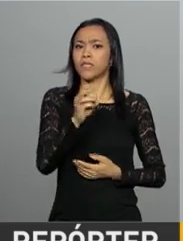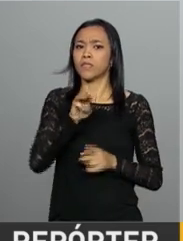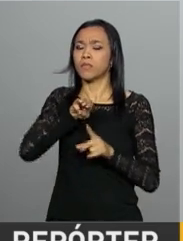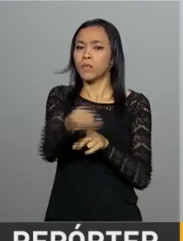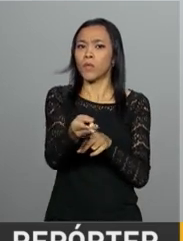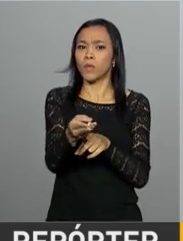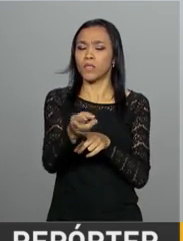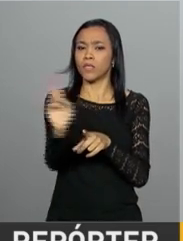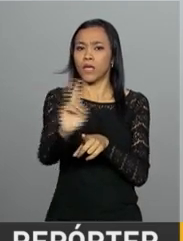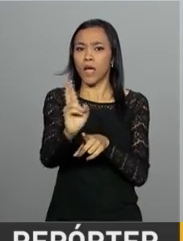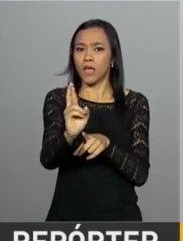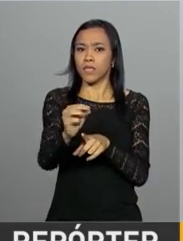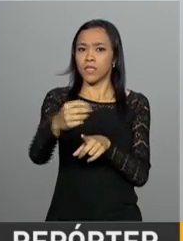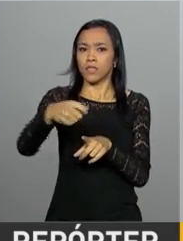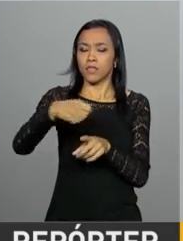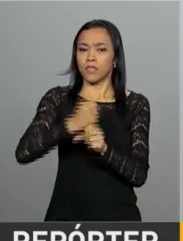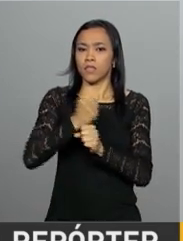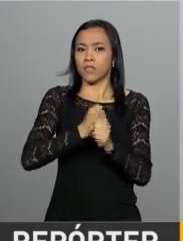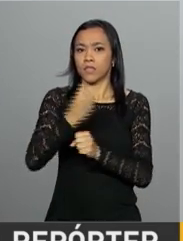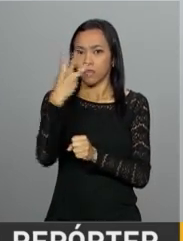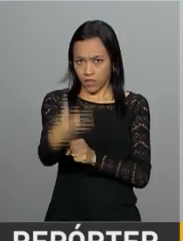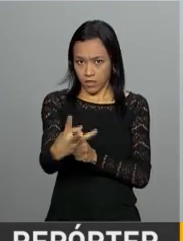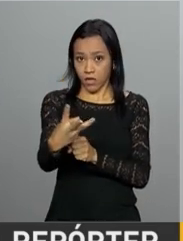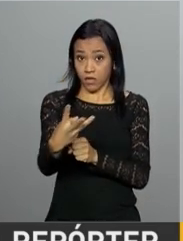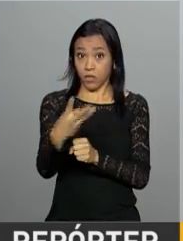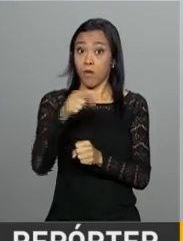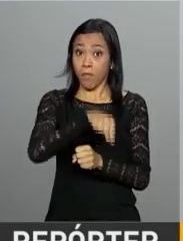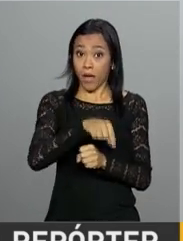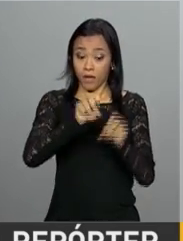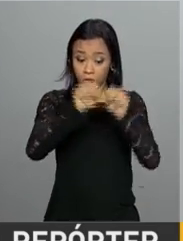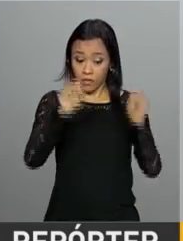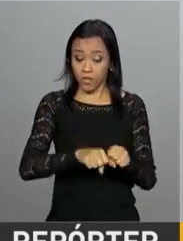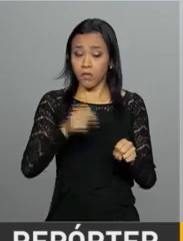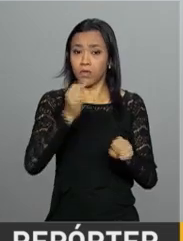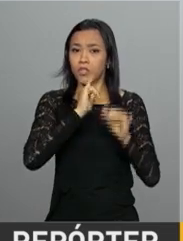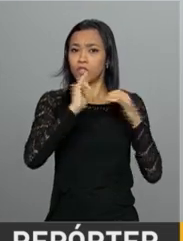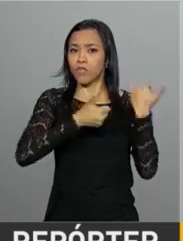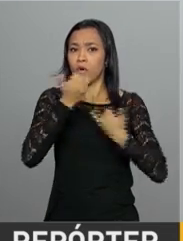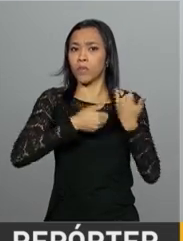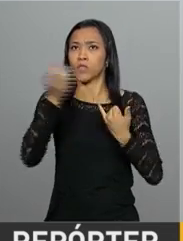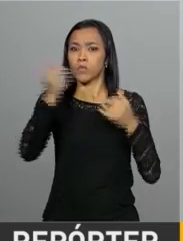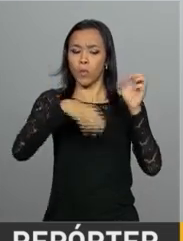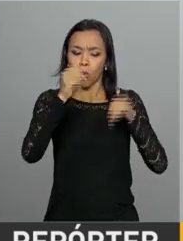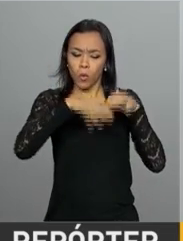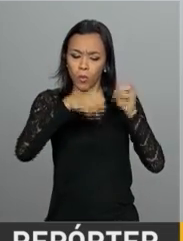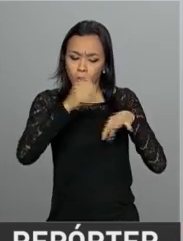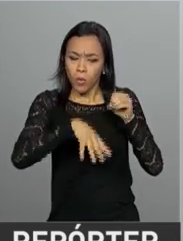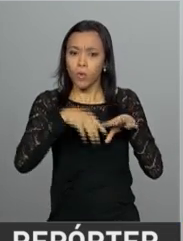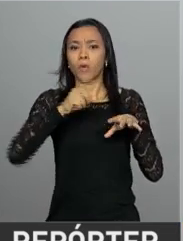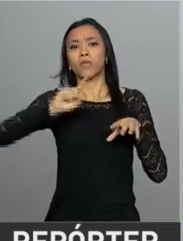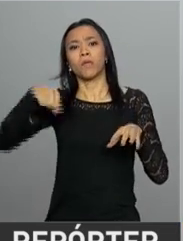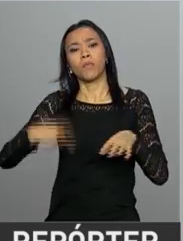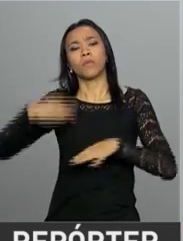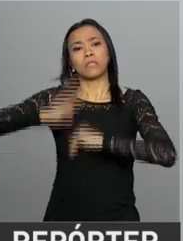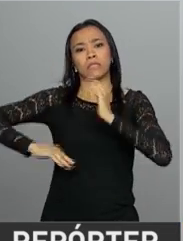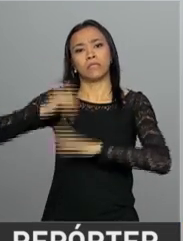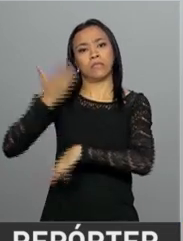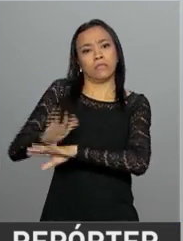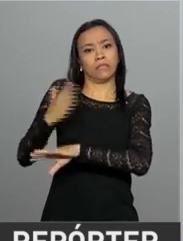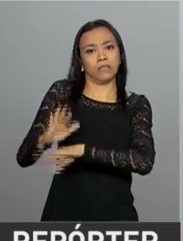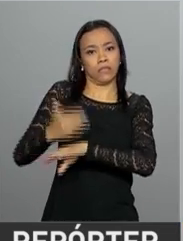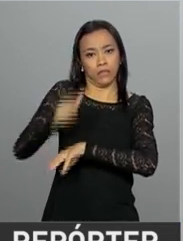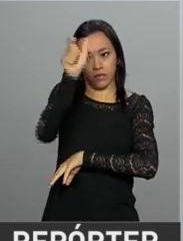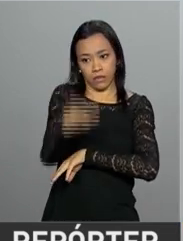3 anos para estruturar todo esse banco de dados, subsidiar e qualificar os magistrados que desejarem